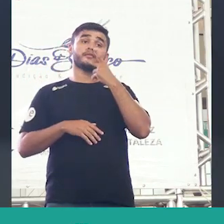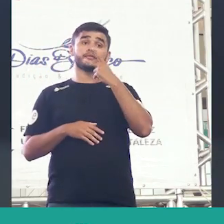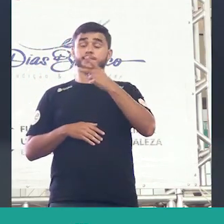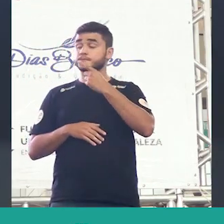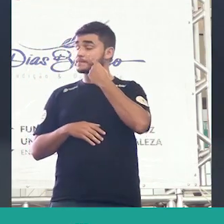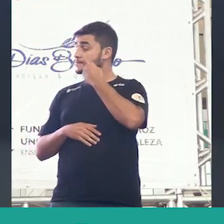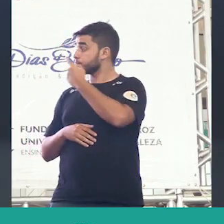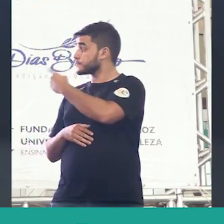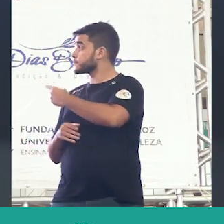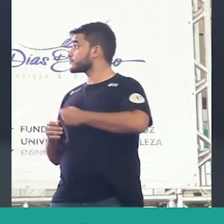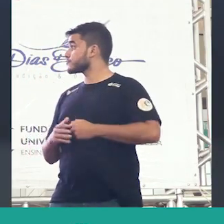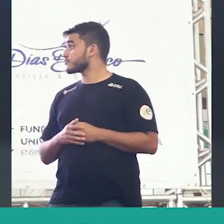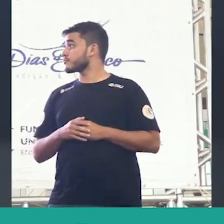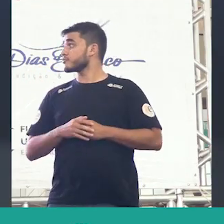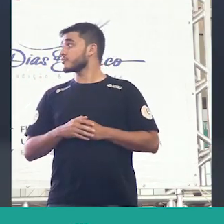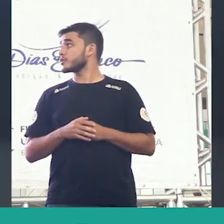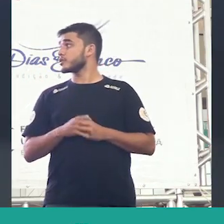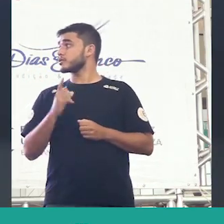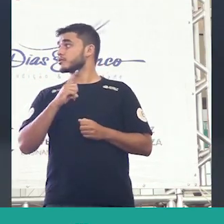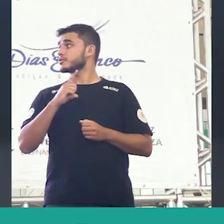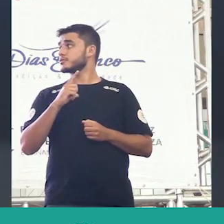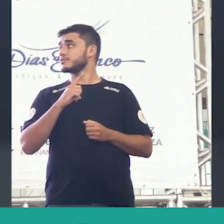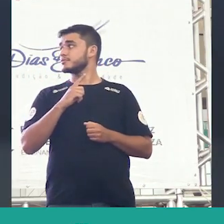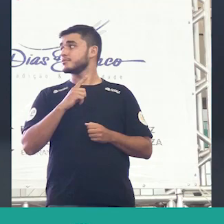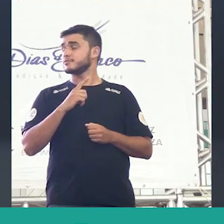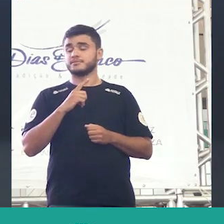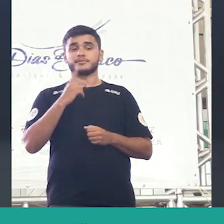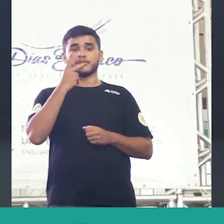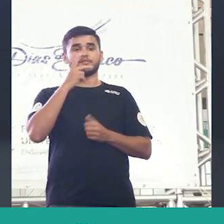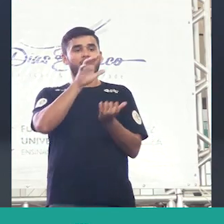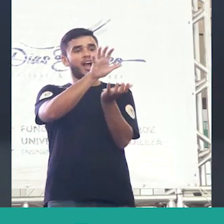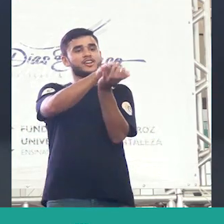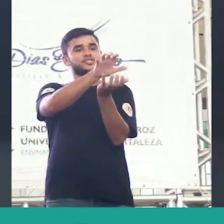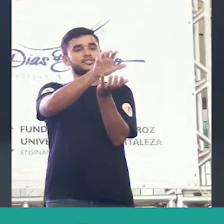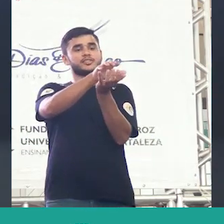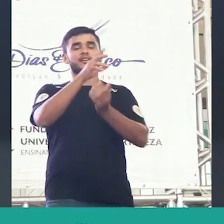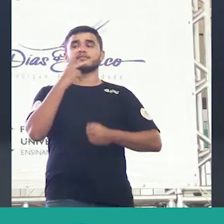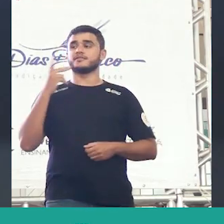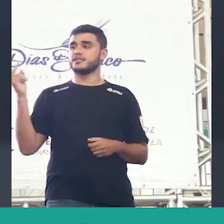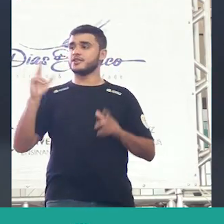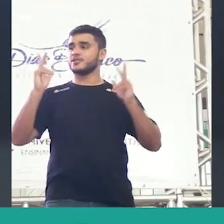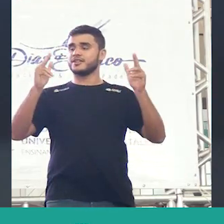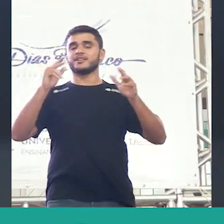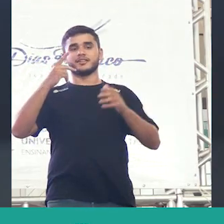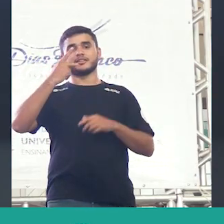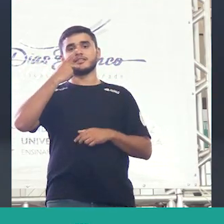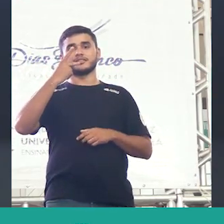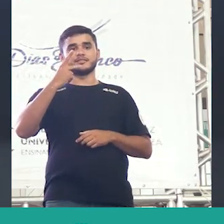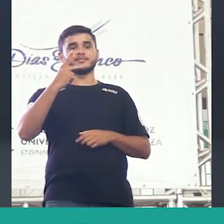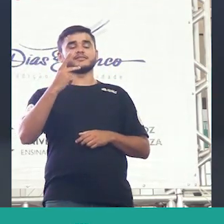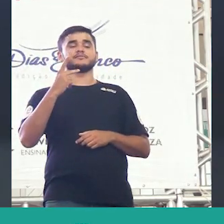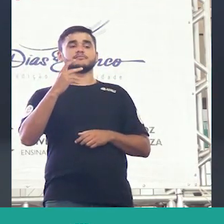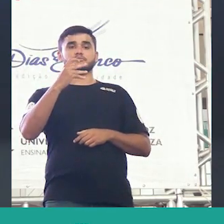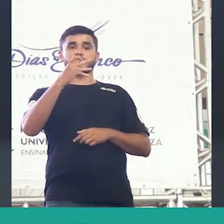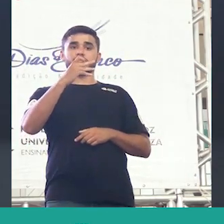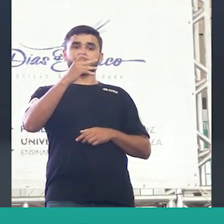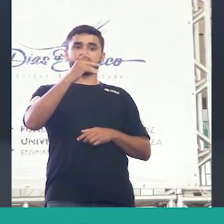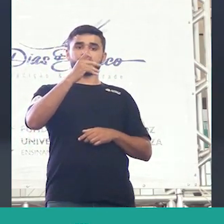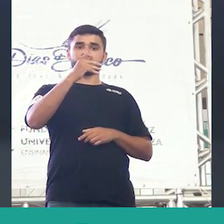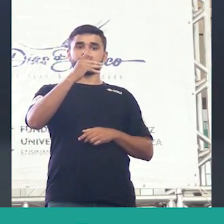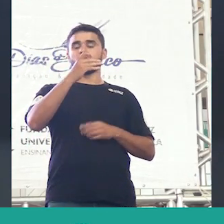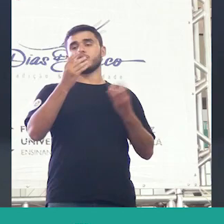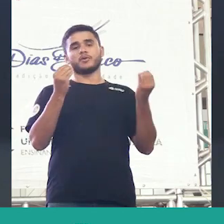quero, o único desenhozinho que eu sei fazer com isso aí, pessoal, um jacarezinho que eu faço assim, aparece um jacaré. Se eu quiser que apareça um